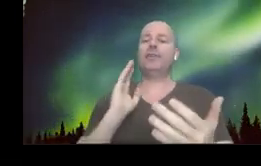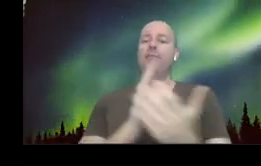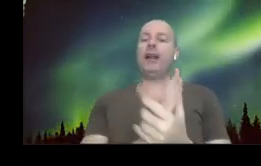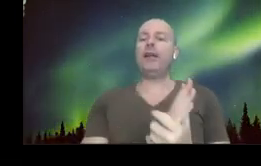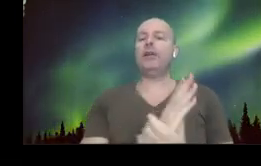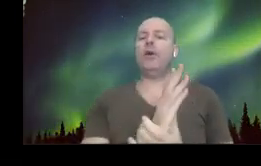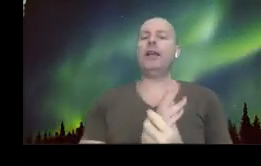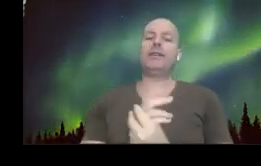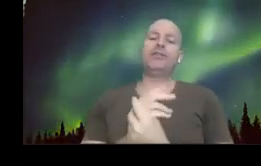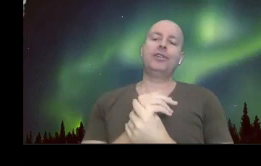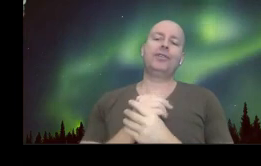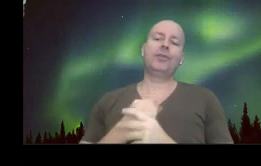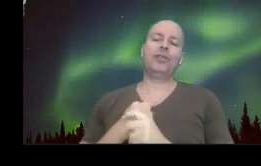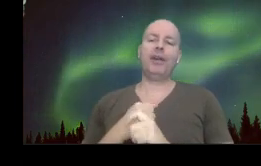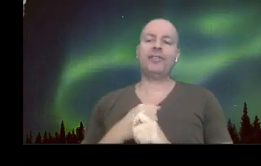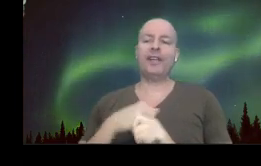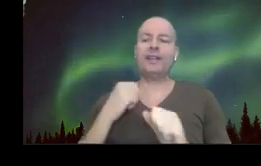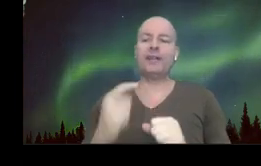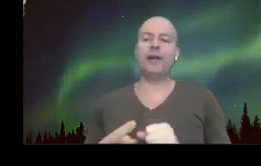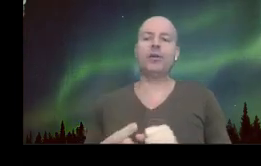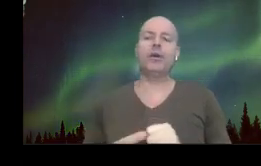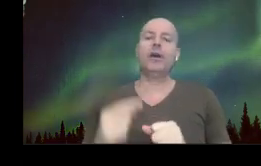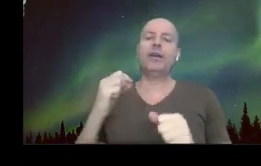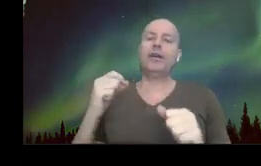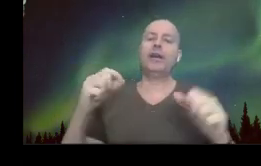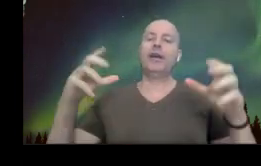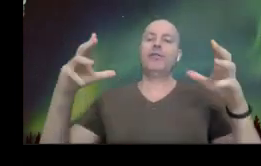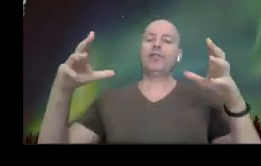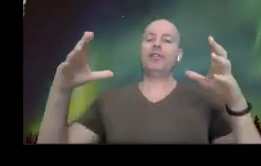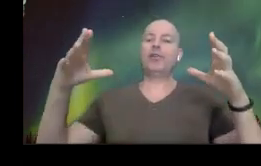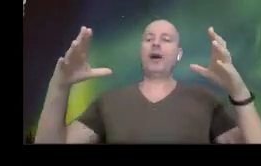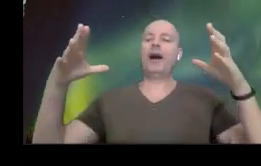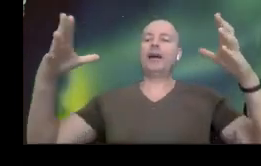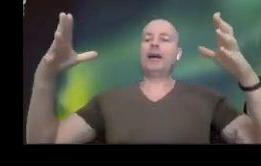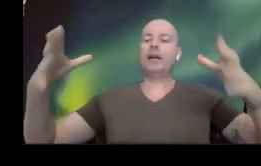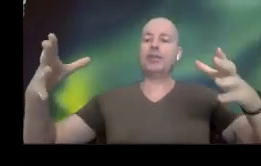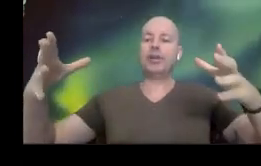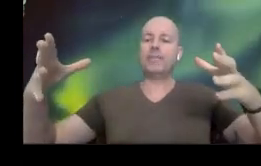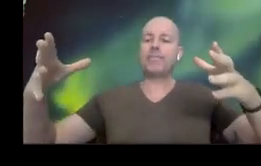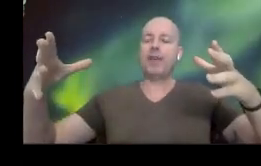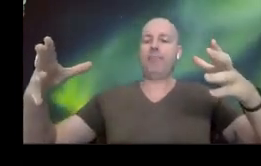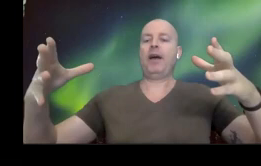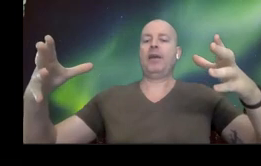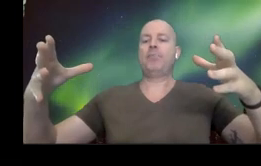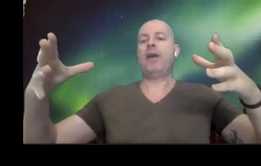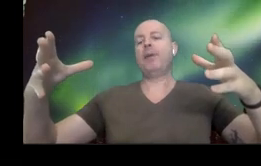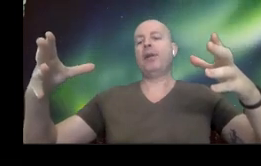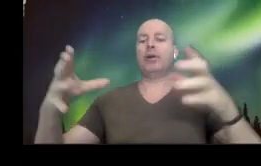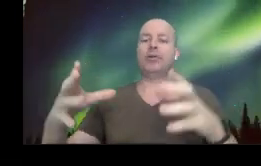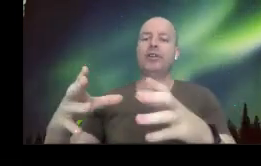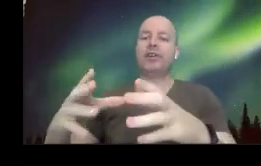vocês vão me dizer assim: peraí, o Alex disse no semestre inteiro que você ter uma área grande